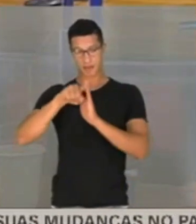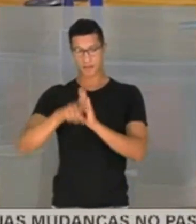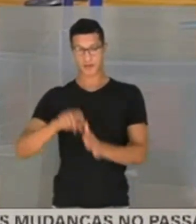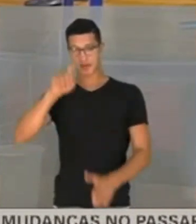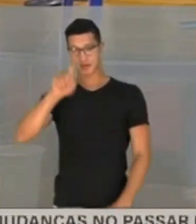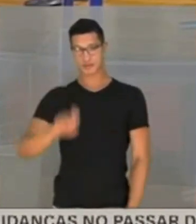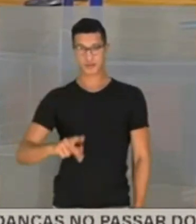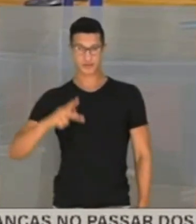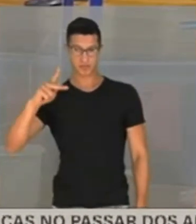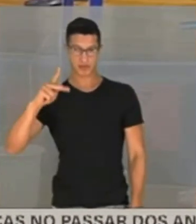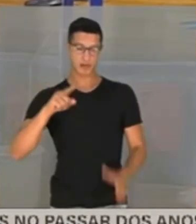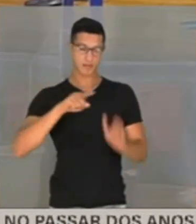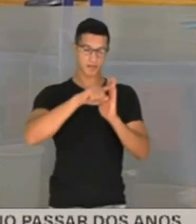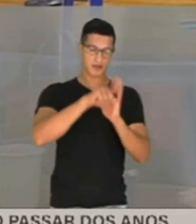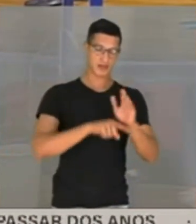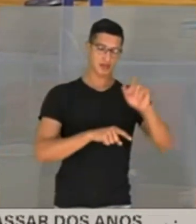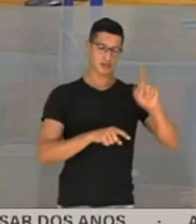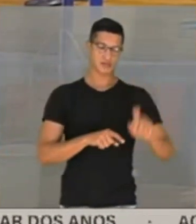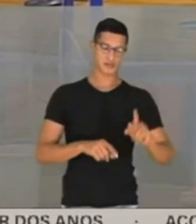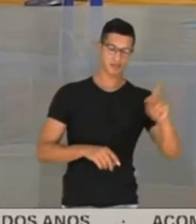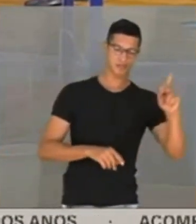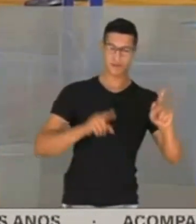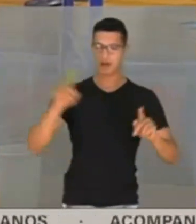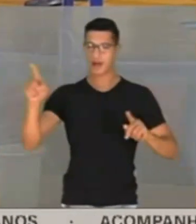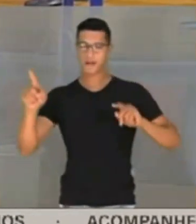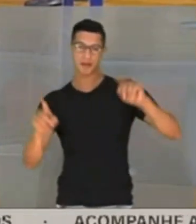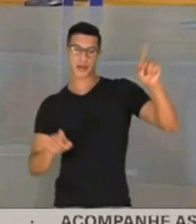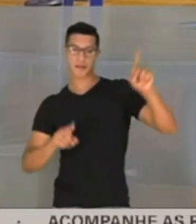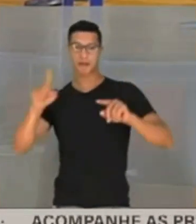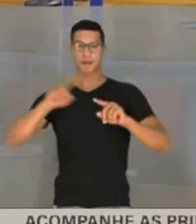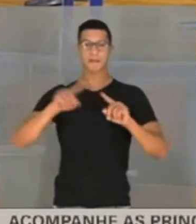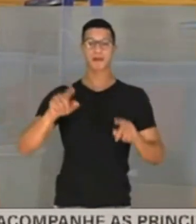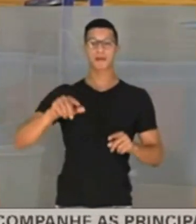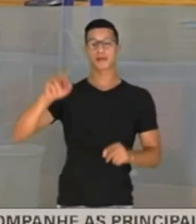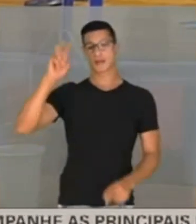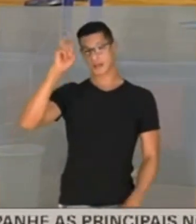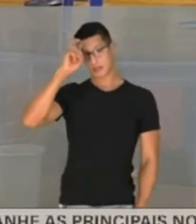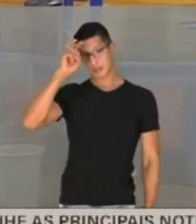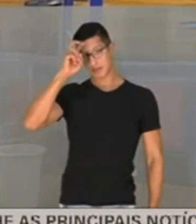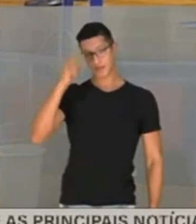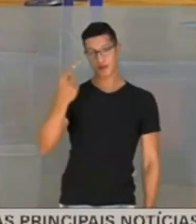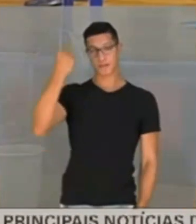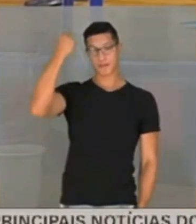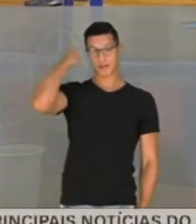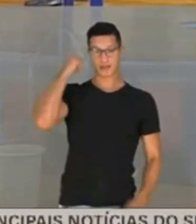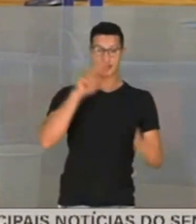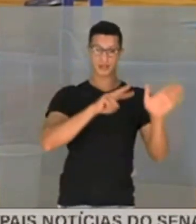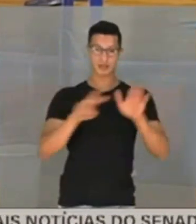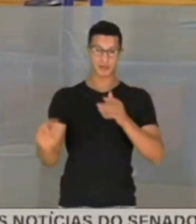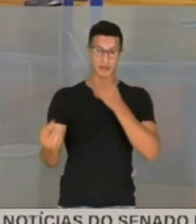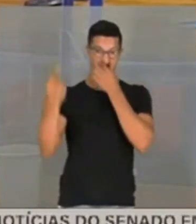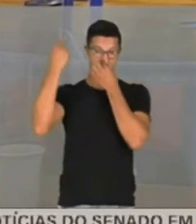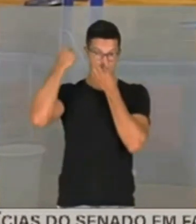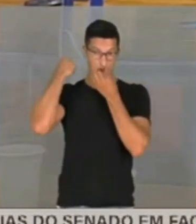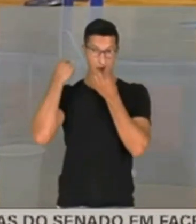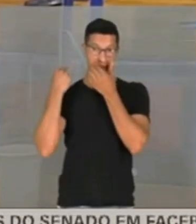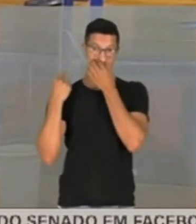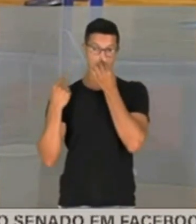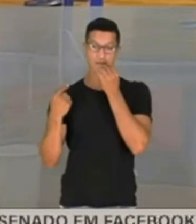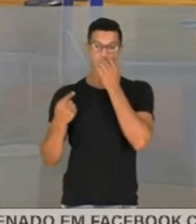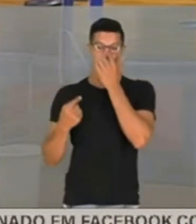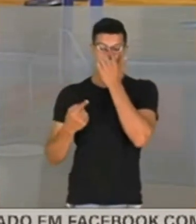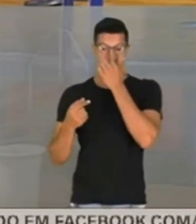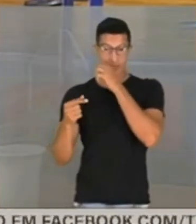para lá, pesquisa XP para cá, mas quinta-feira da semana passada,